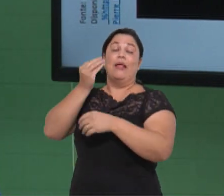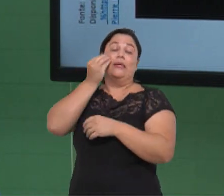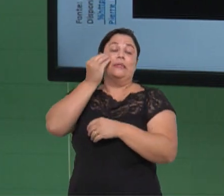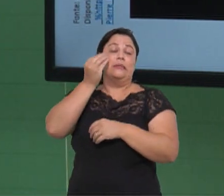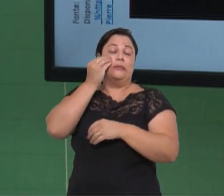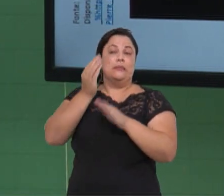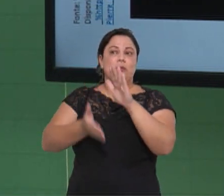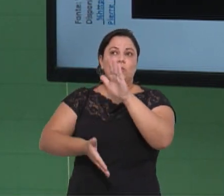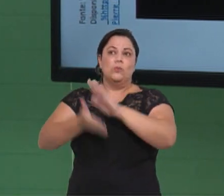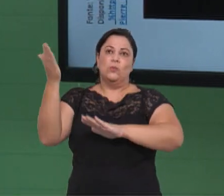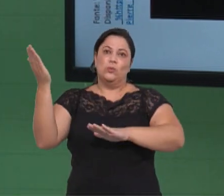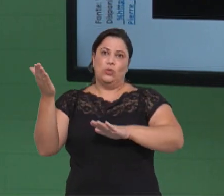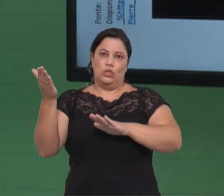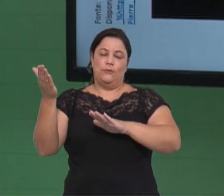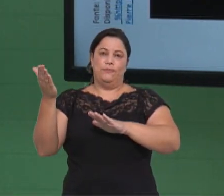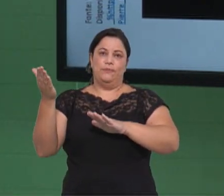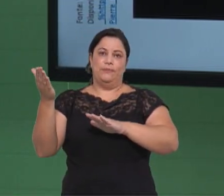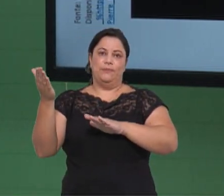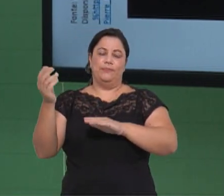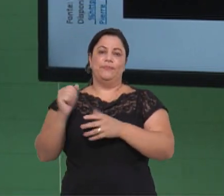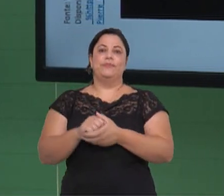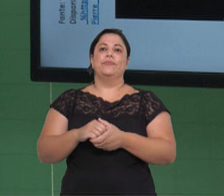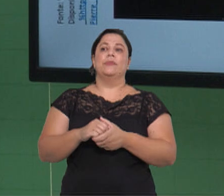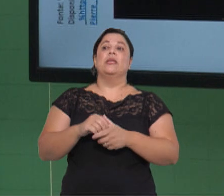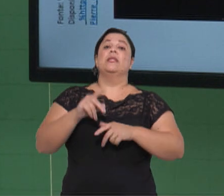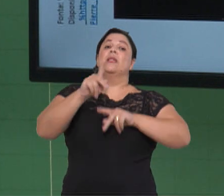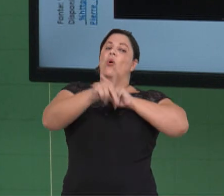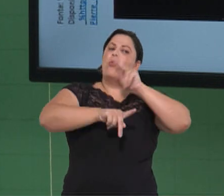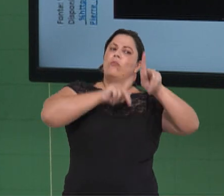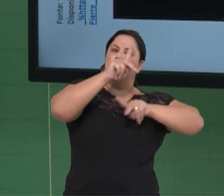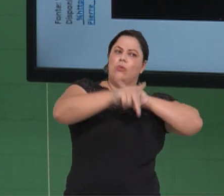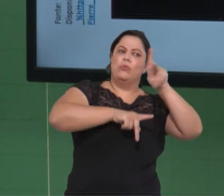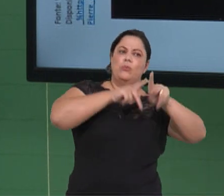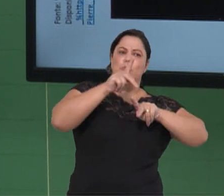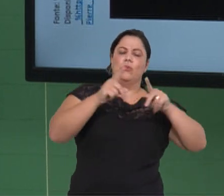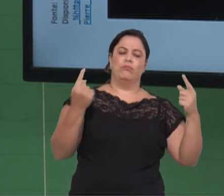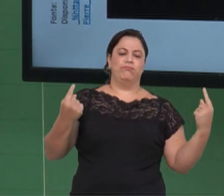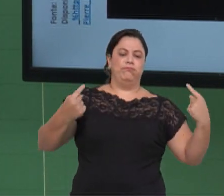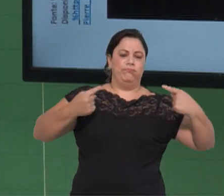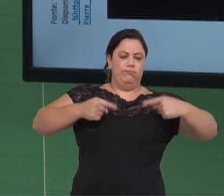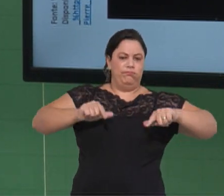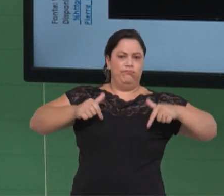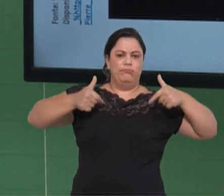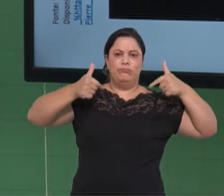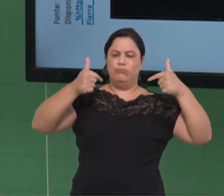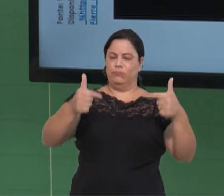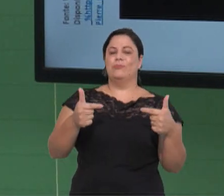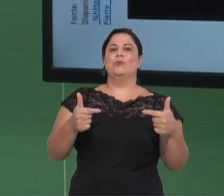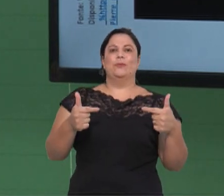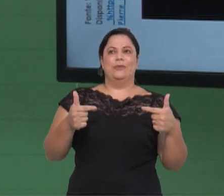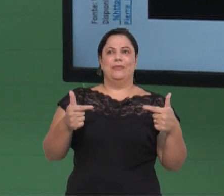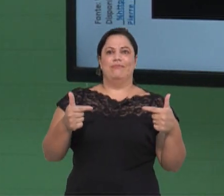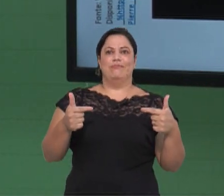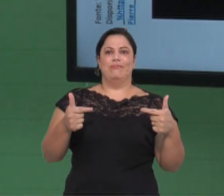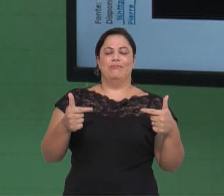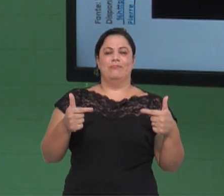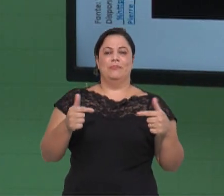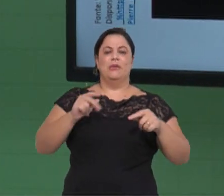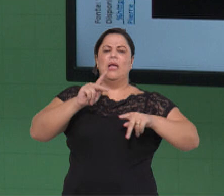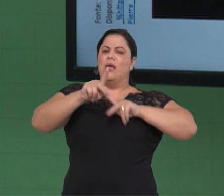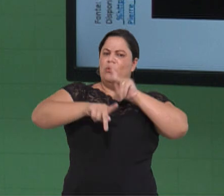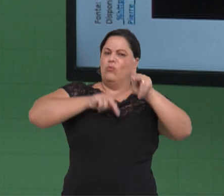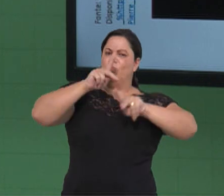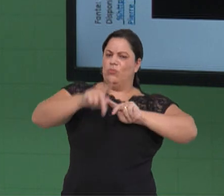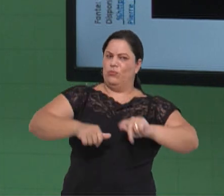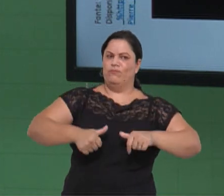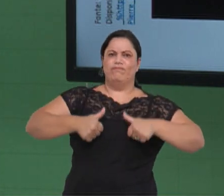defender não é o exército do rei, mas é o exército do povo. E, por incrível que pareça, o povo vai ser bem sucedido na defesa de seu